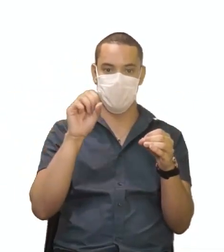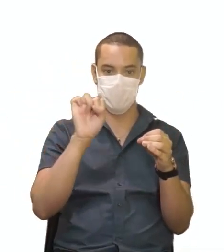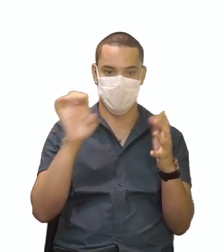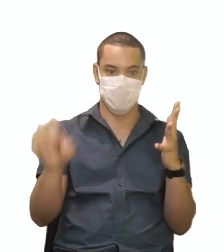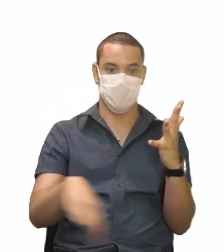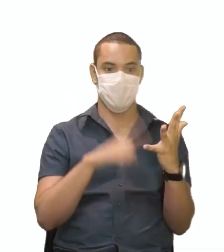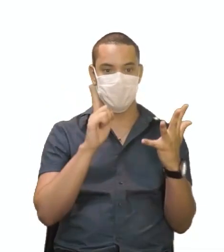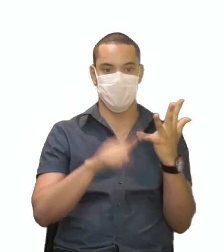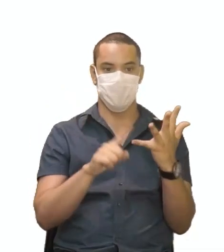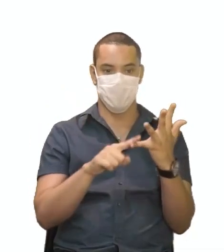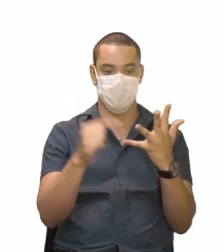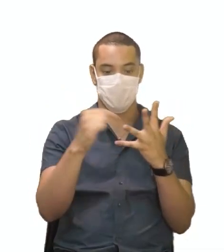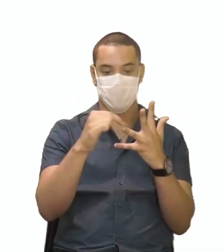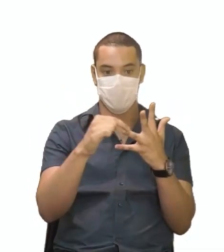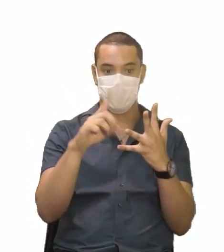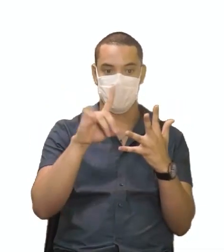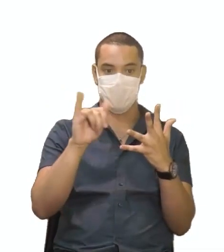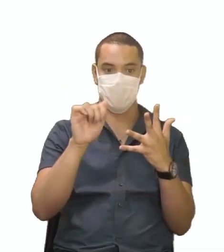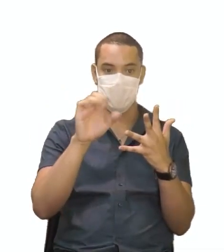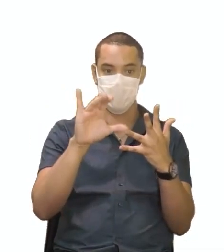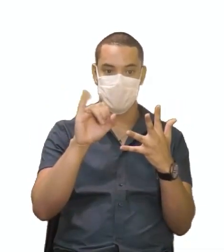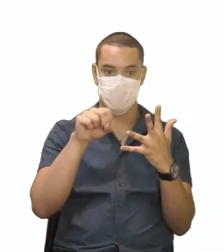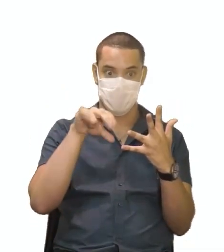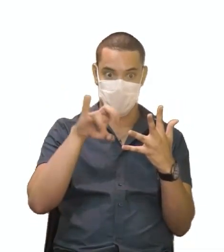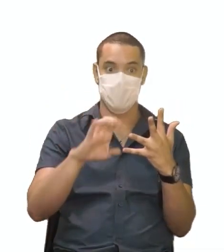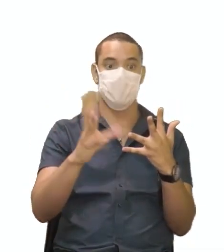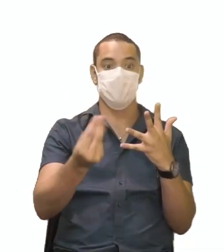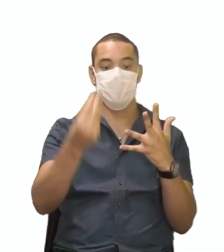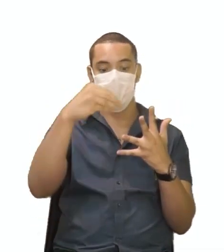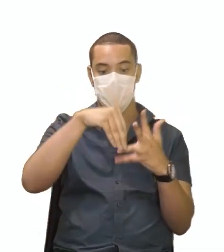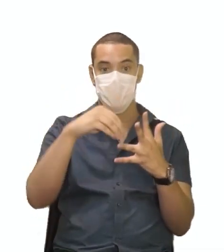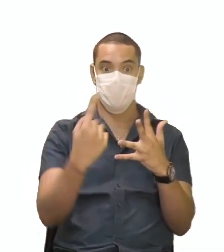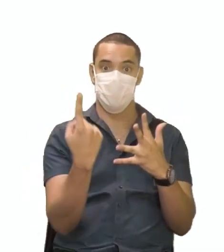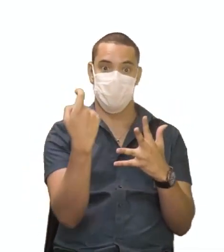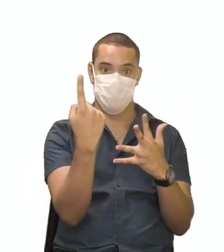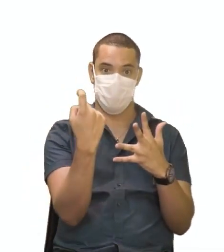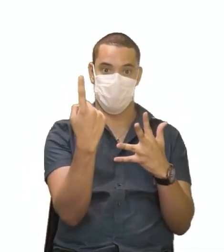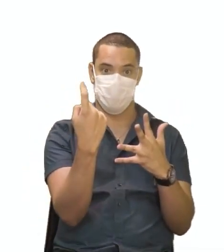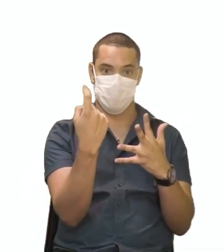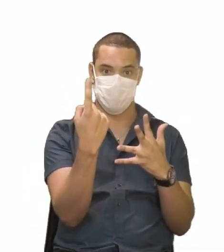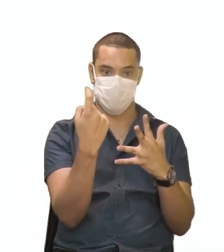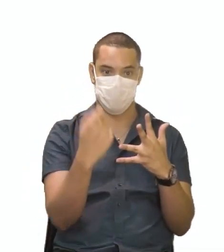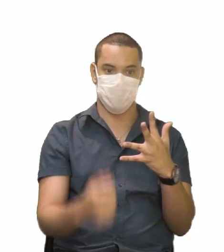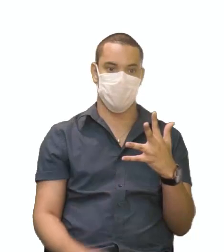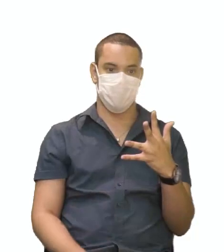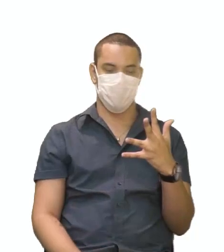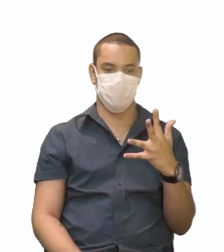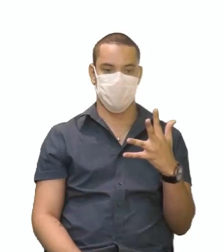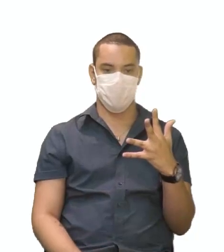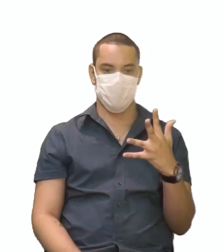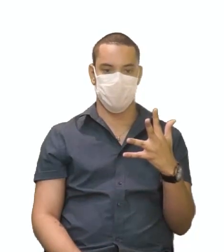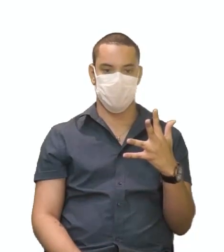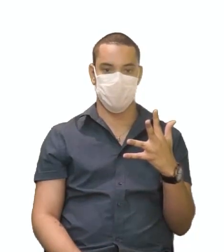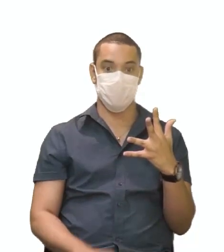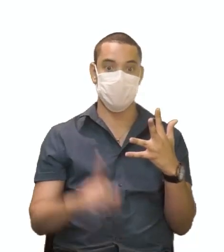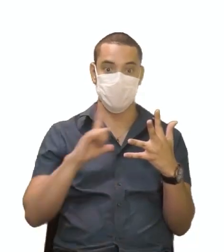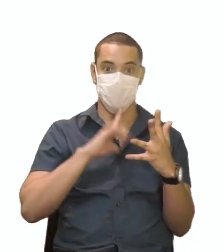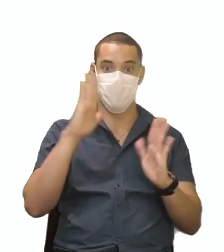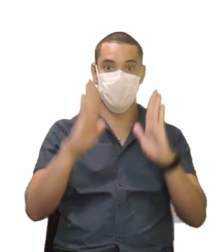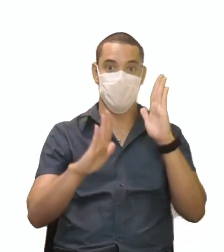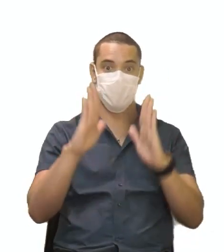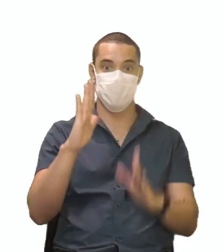bom? Diacinese, ela tá dentro da prófase 1. A diacinese tá dentro da